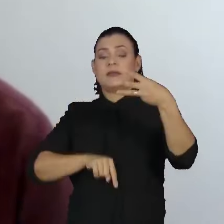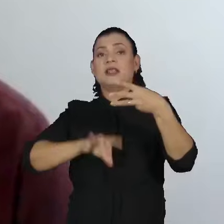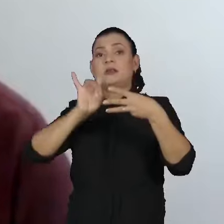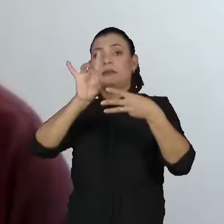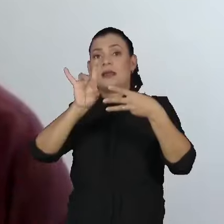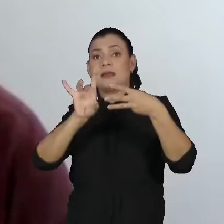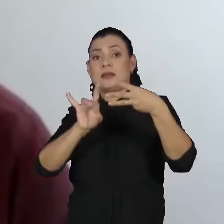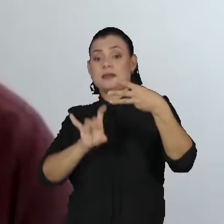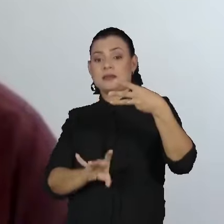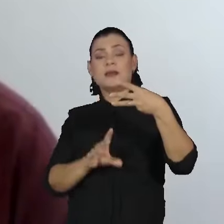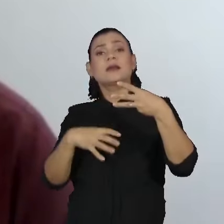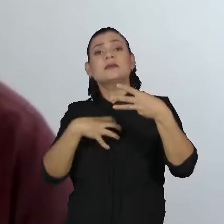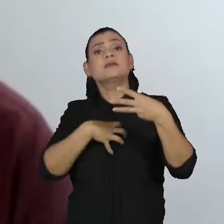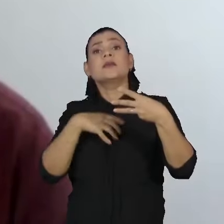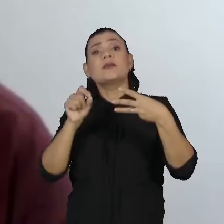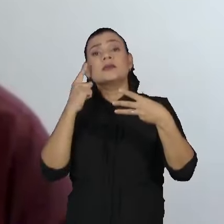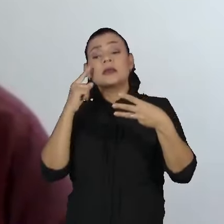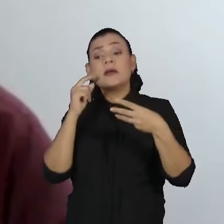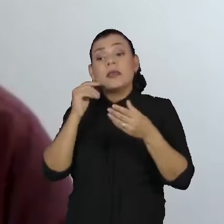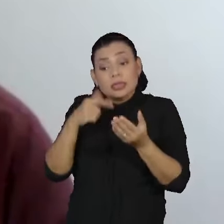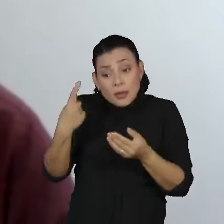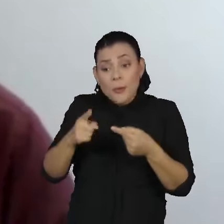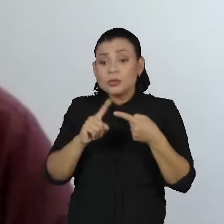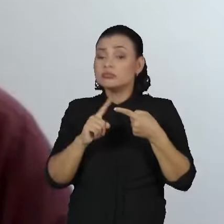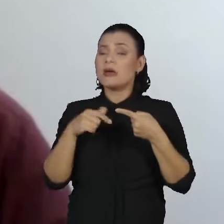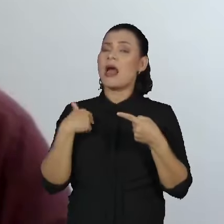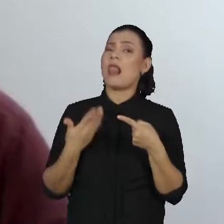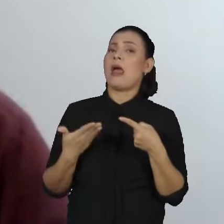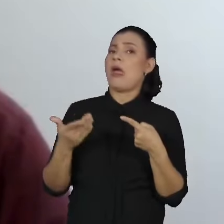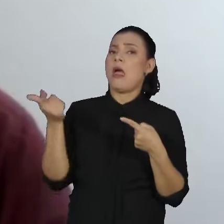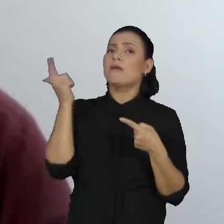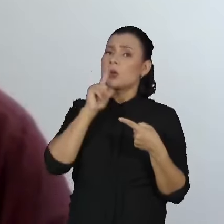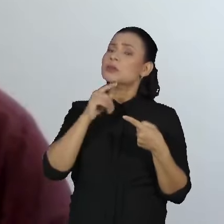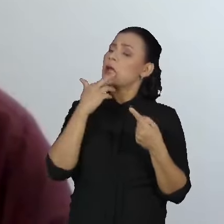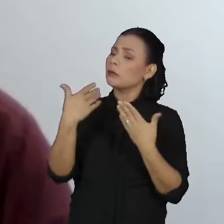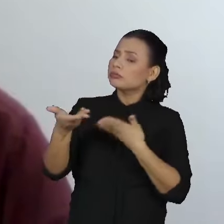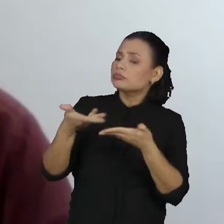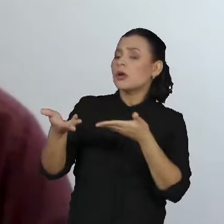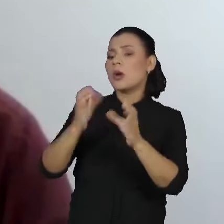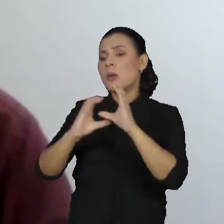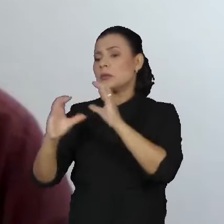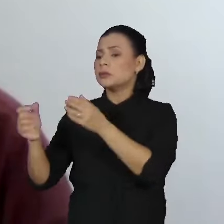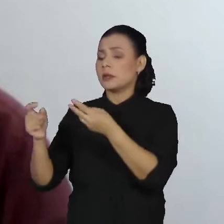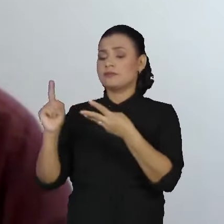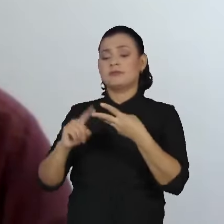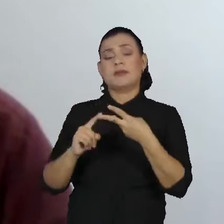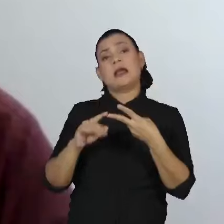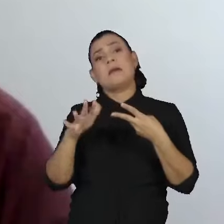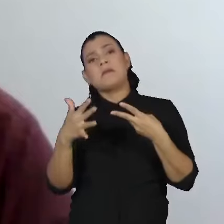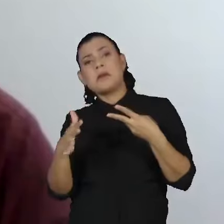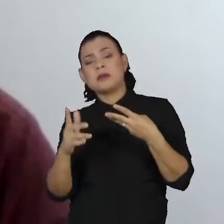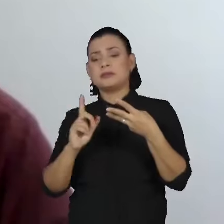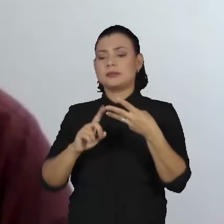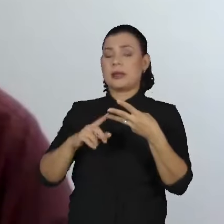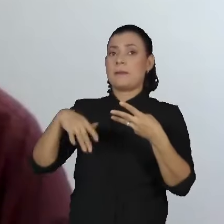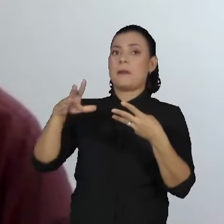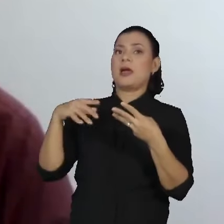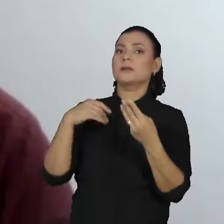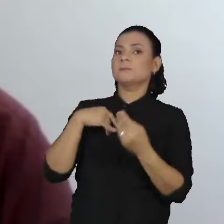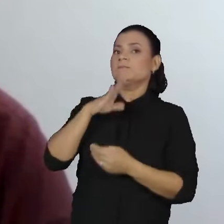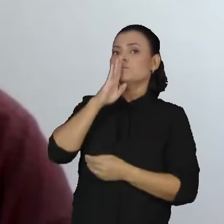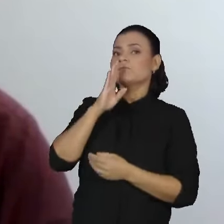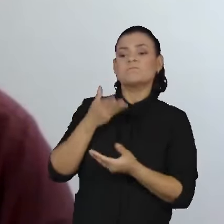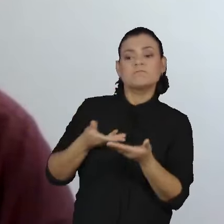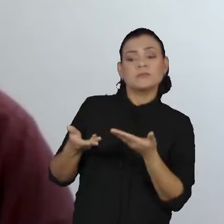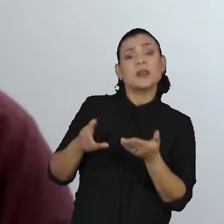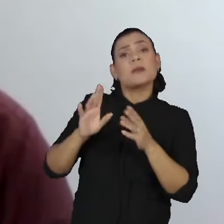dessa nomenclatura, para a gente poder, a partir daí, também pensar em suportes específicos, mas sempre entendendo que cada pessoa é uma,